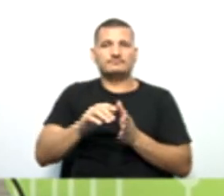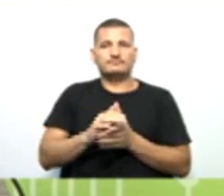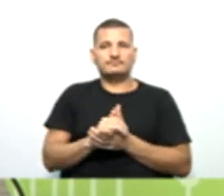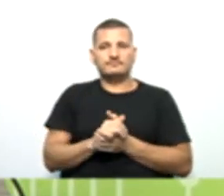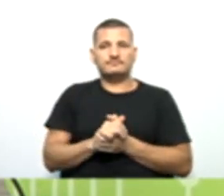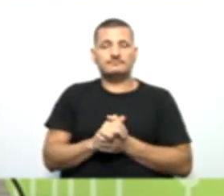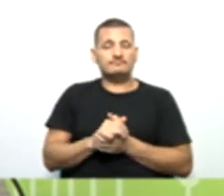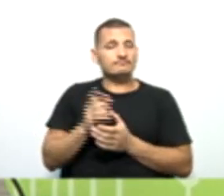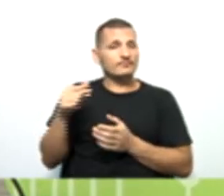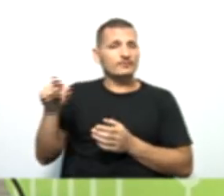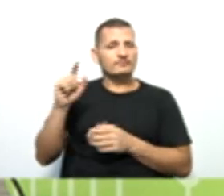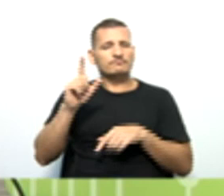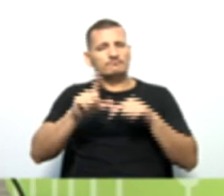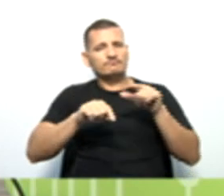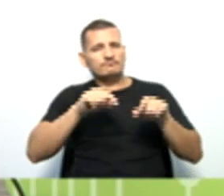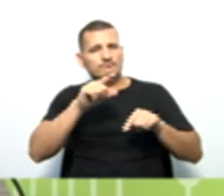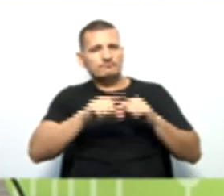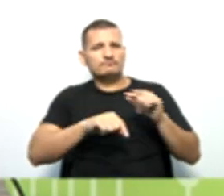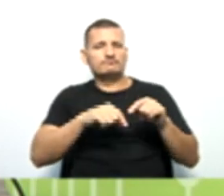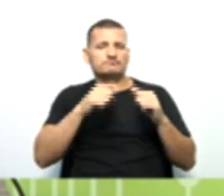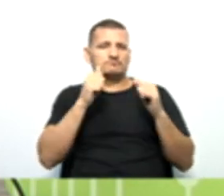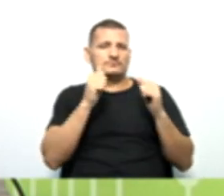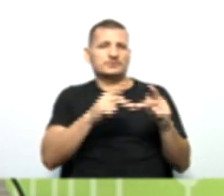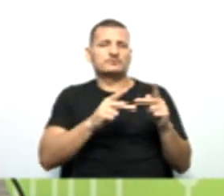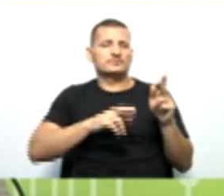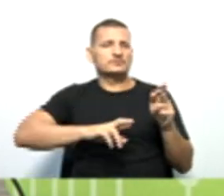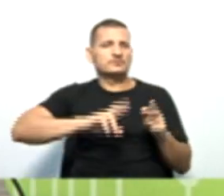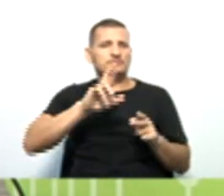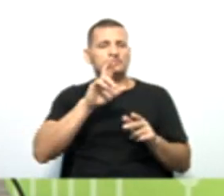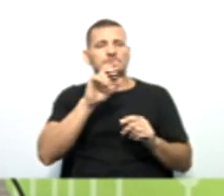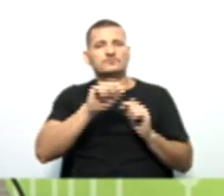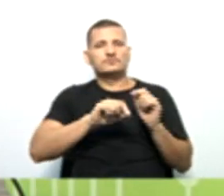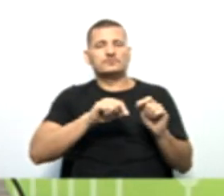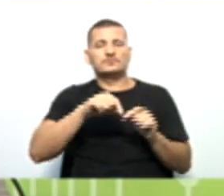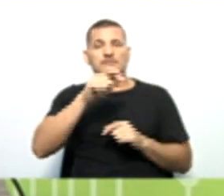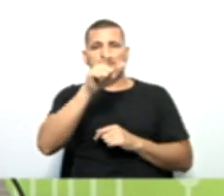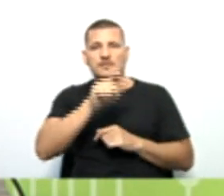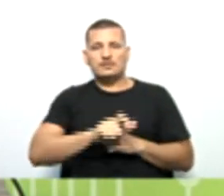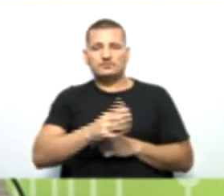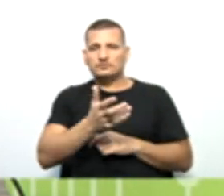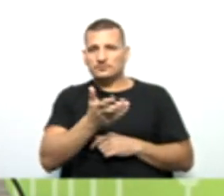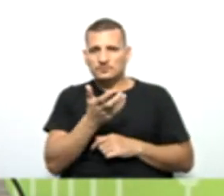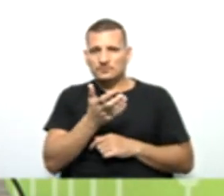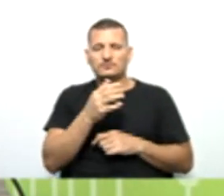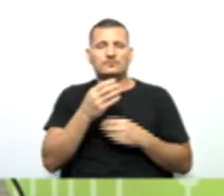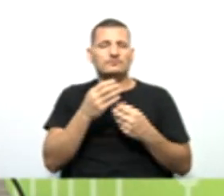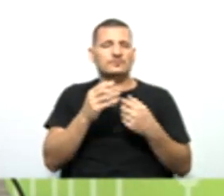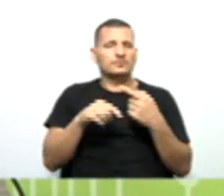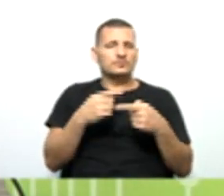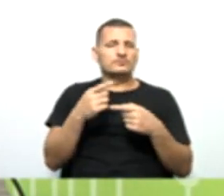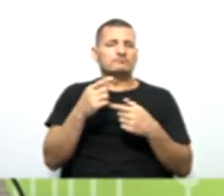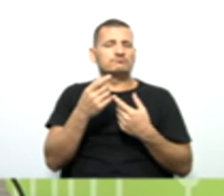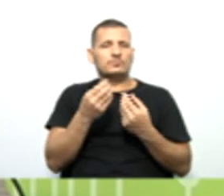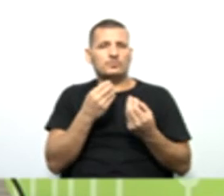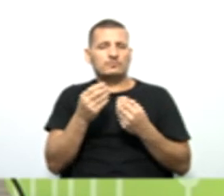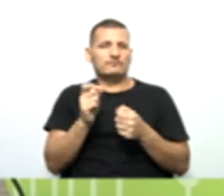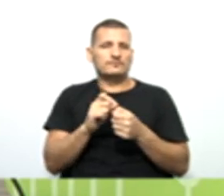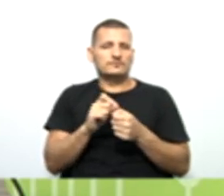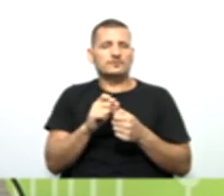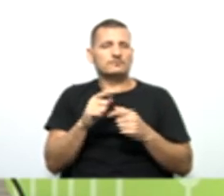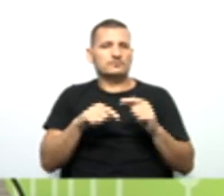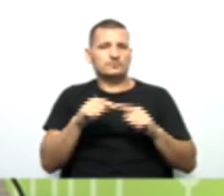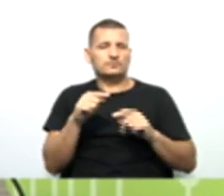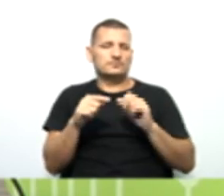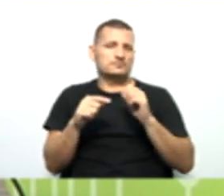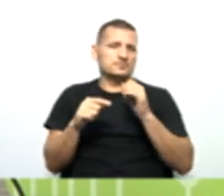eles definem tudo o que o cliente quer, definem qual é a forma que eles vão fazer o produto, se vai ser para a